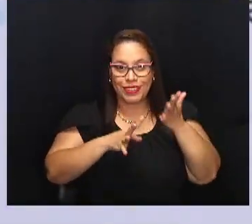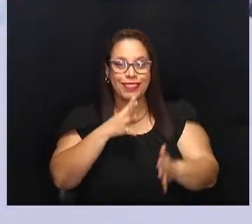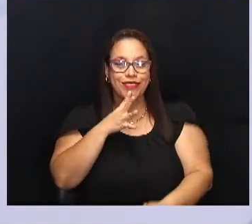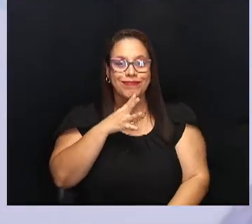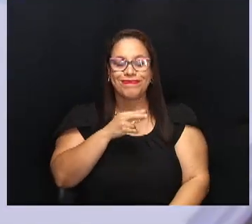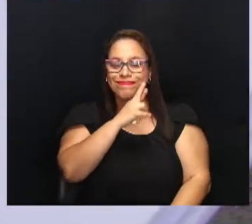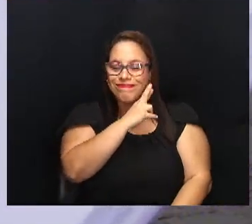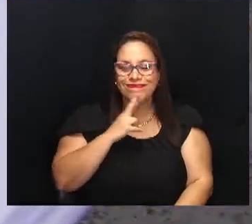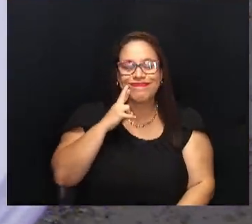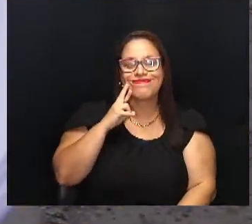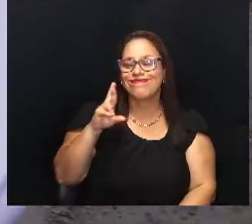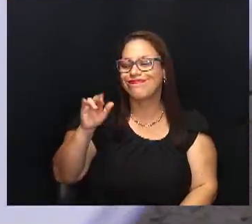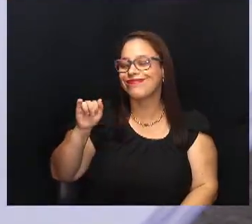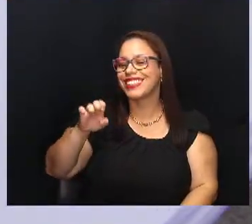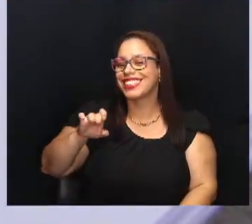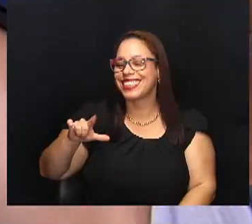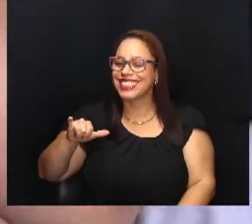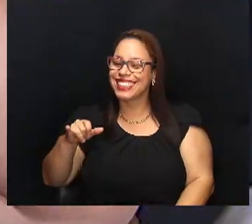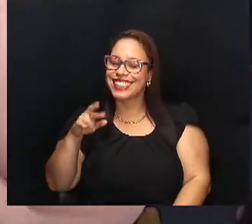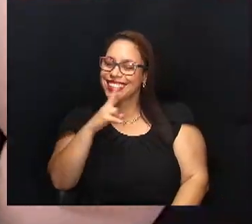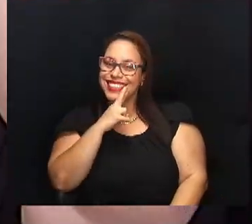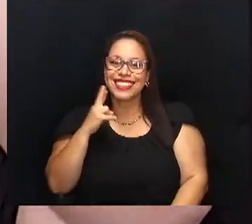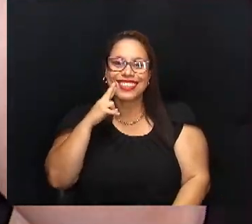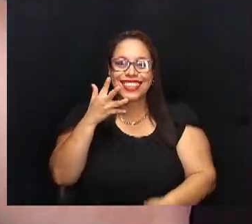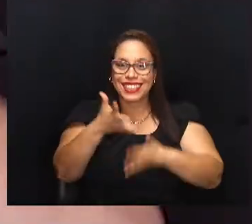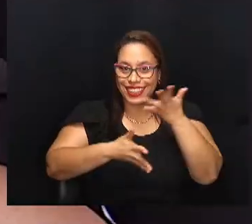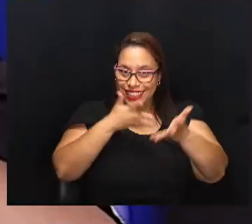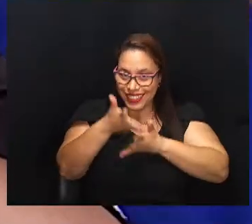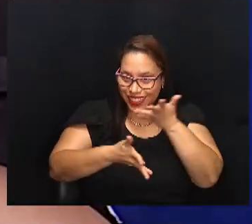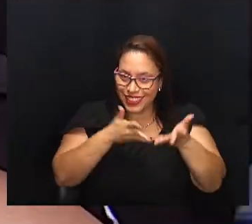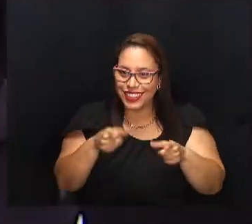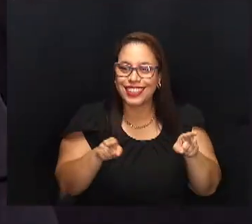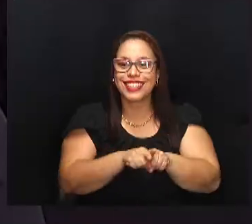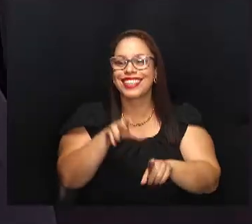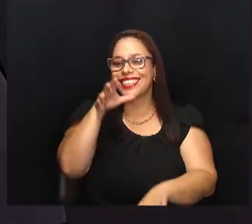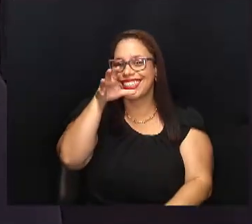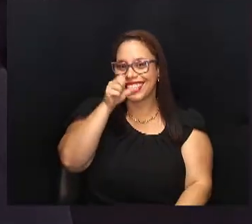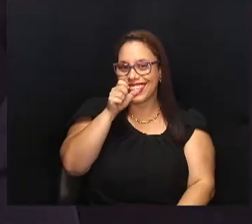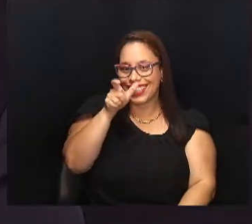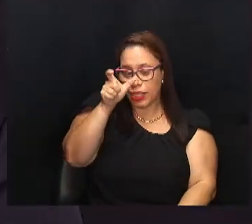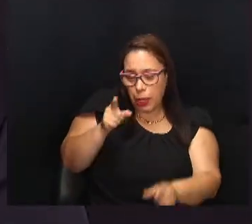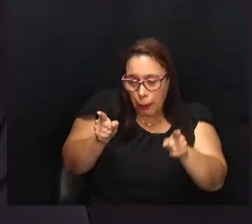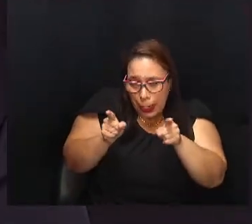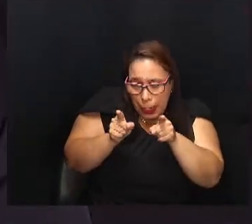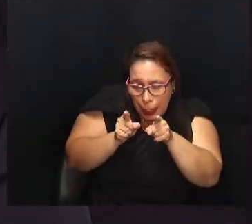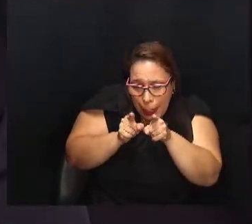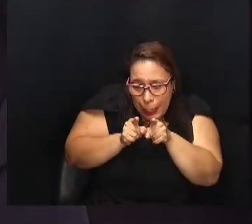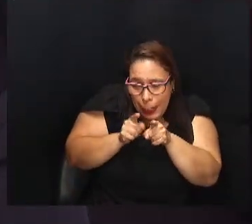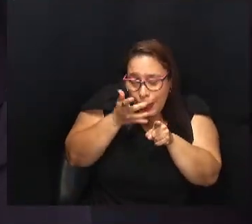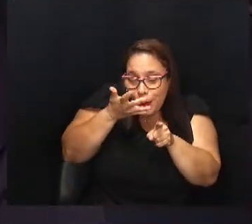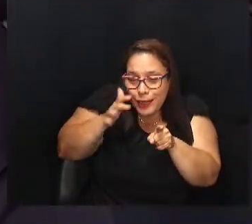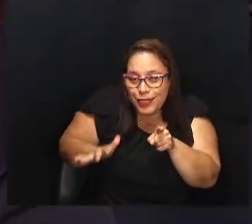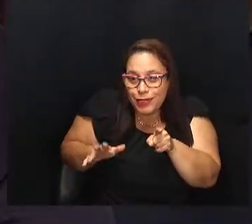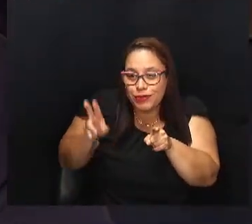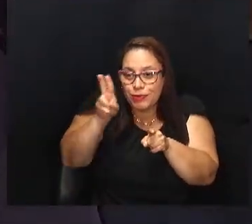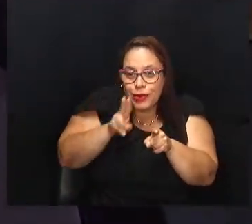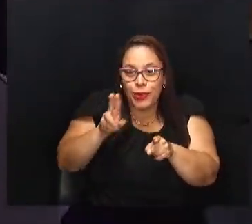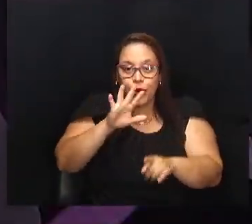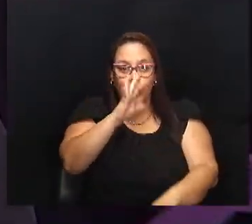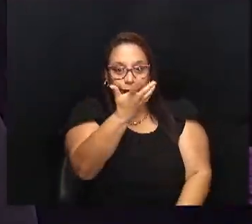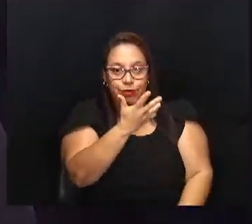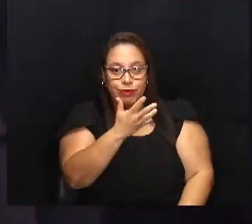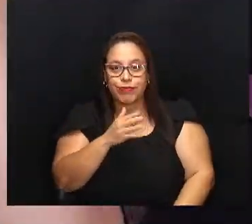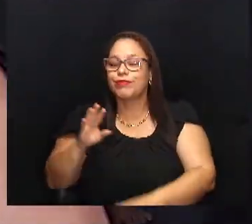Raeli, na época, né? Ela veio com a Libras, também era de sábado, a gente tinha uma salinha pequenininha, que é das crianças, então usava aquele espaço. Tudo acontecia no espaço